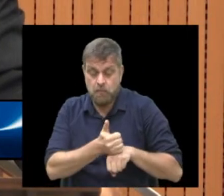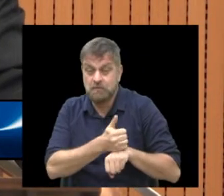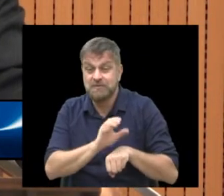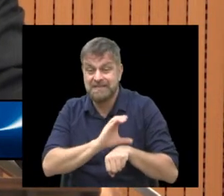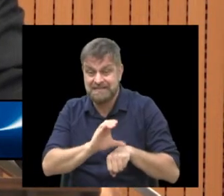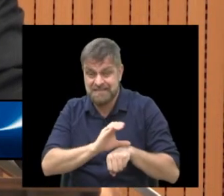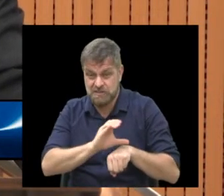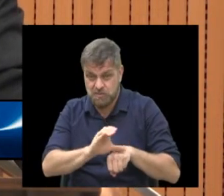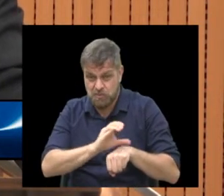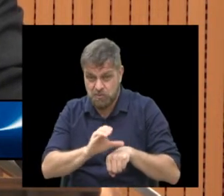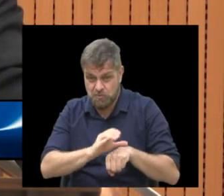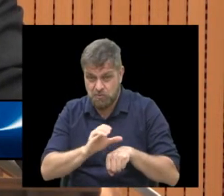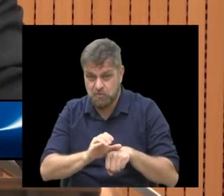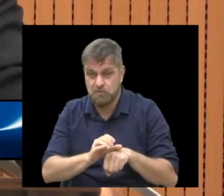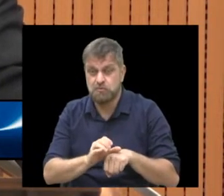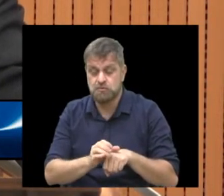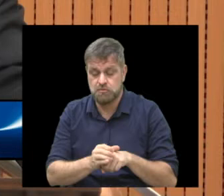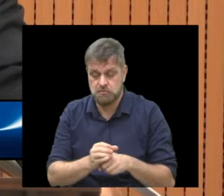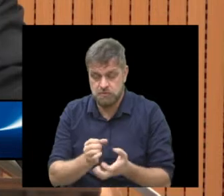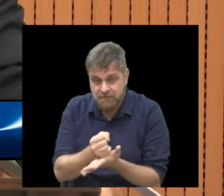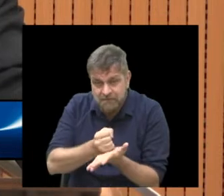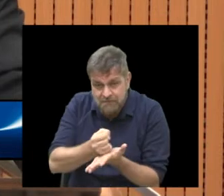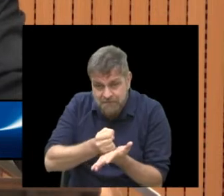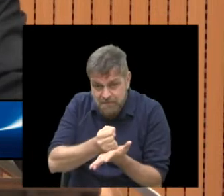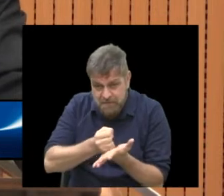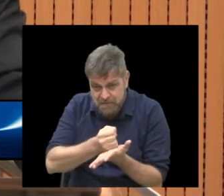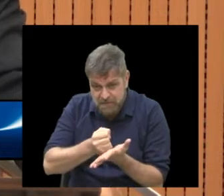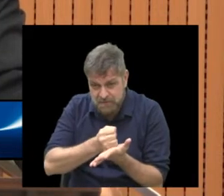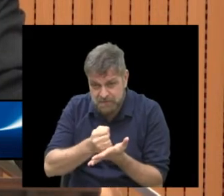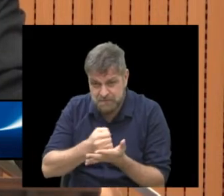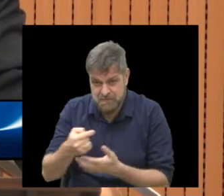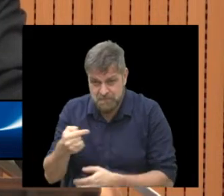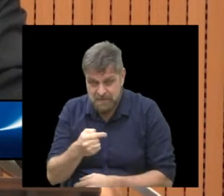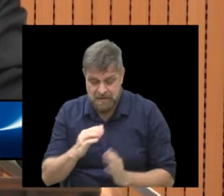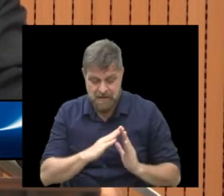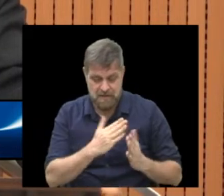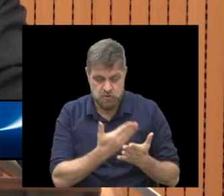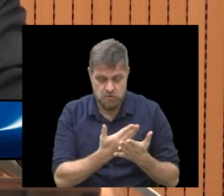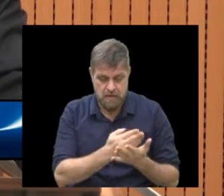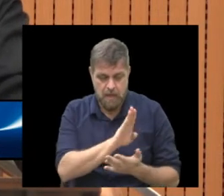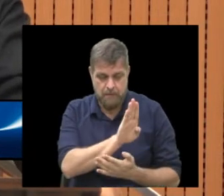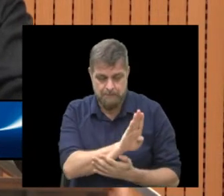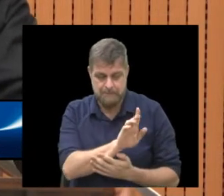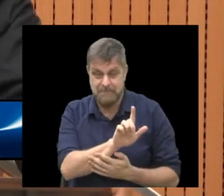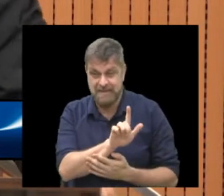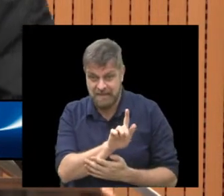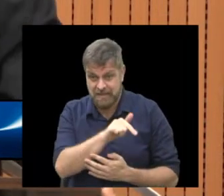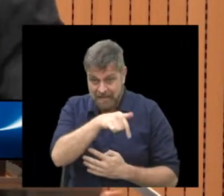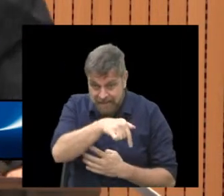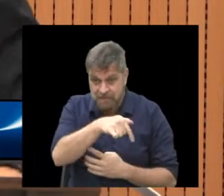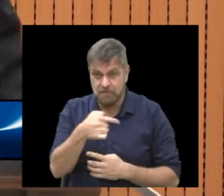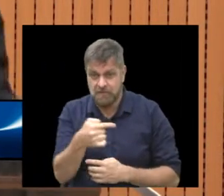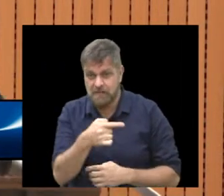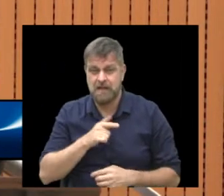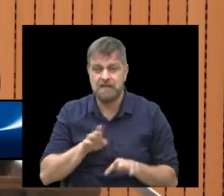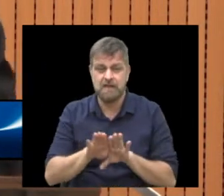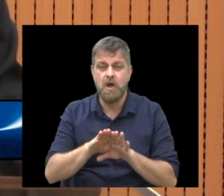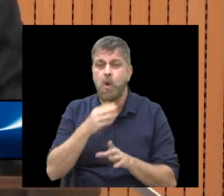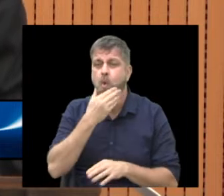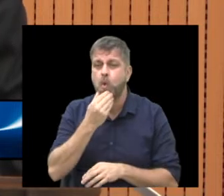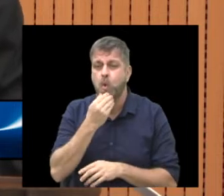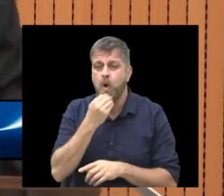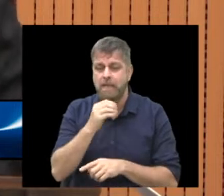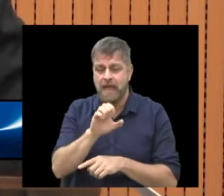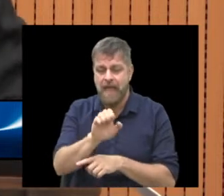profissionalizante de farmácia. E toda a diretoria, tanto o doutor Érico, que é o diretor da escola, bem como todos